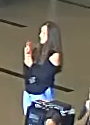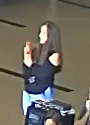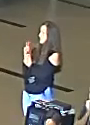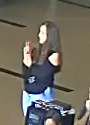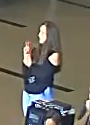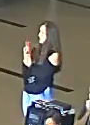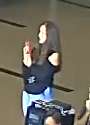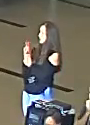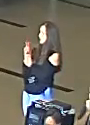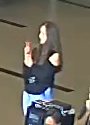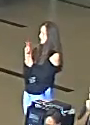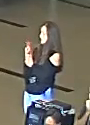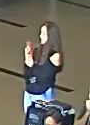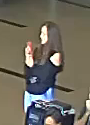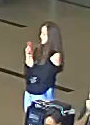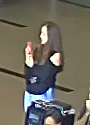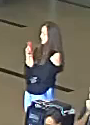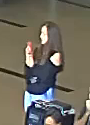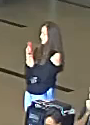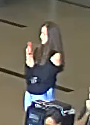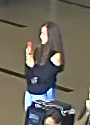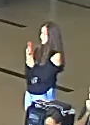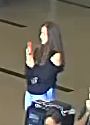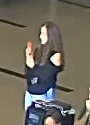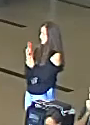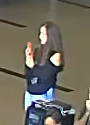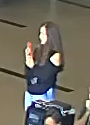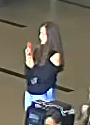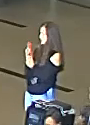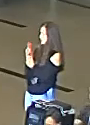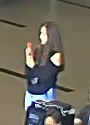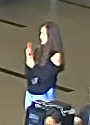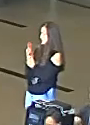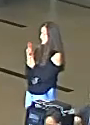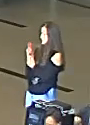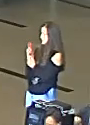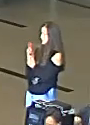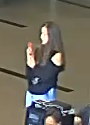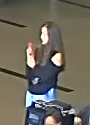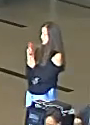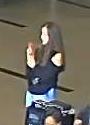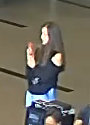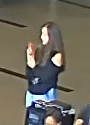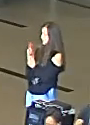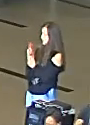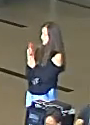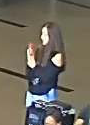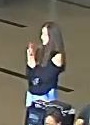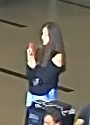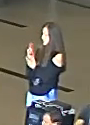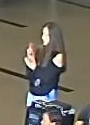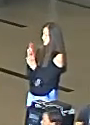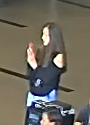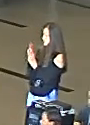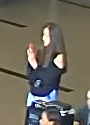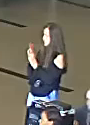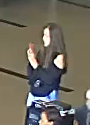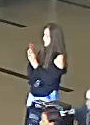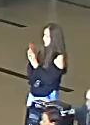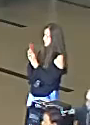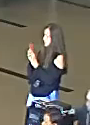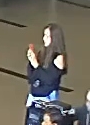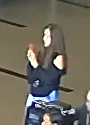tenham acessibilidade E aí coloca novamente que a partir de primeiro de julho de 2018 oiz